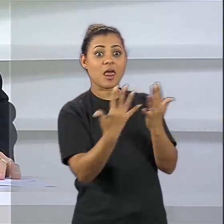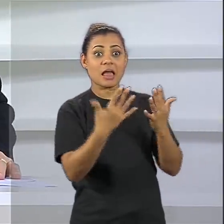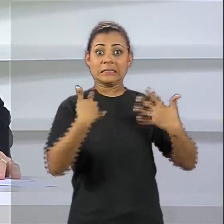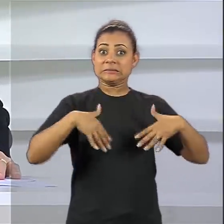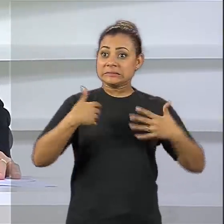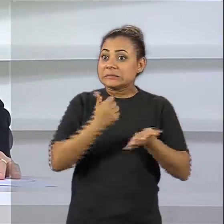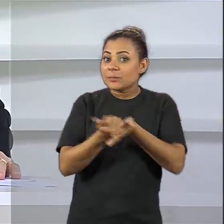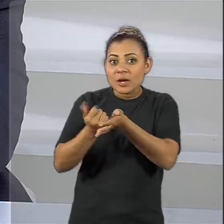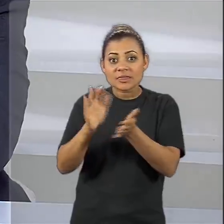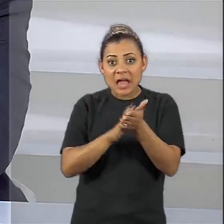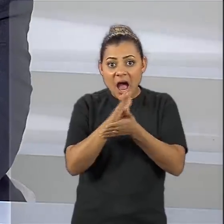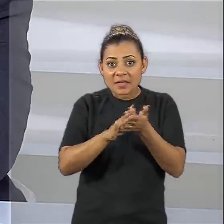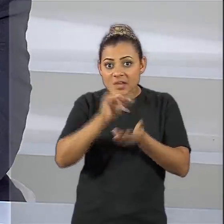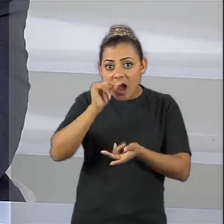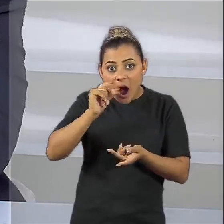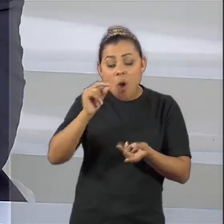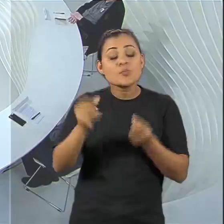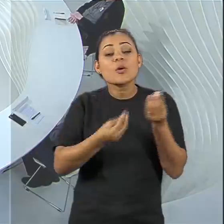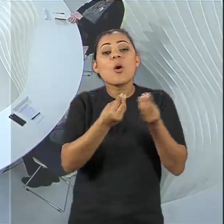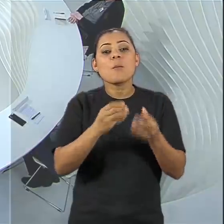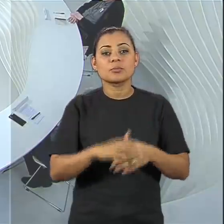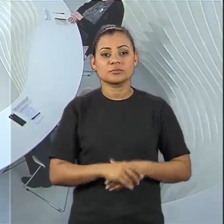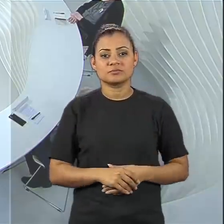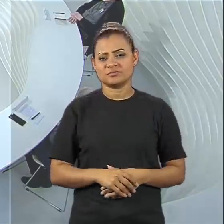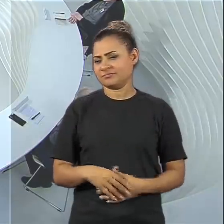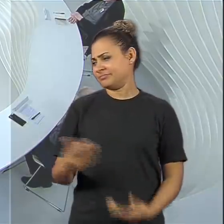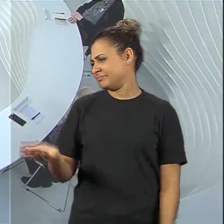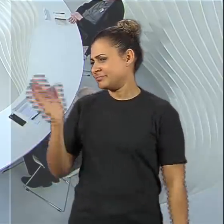que a campanha não começou ainda. Alckmin não empolga nem na casa dele.